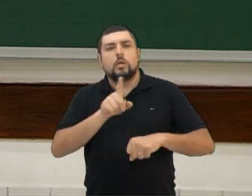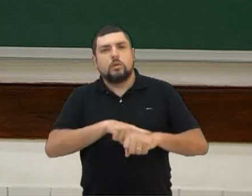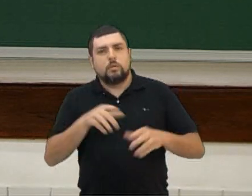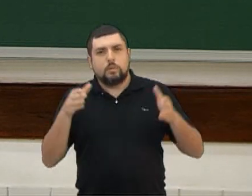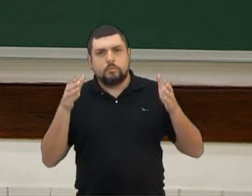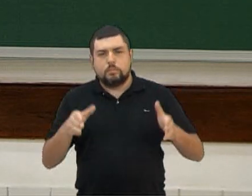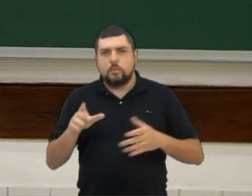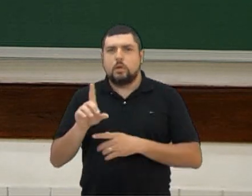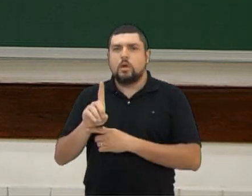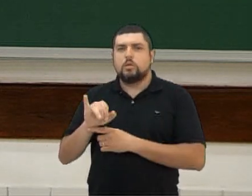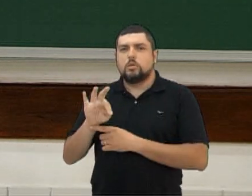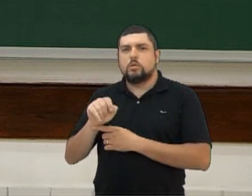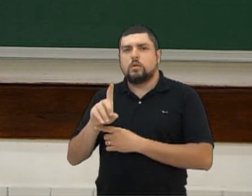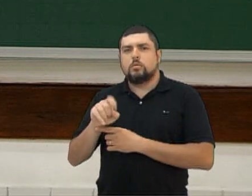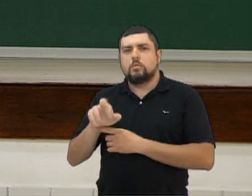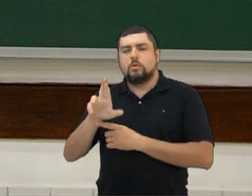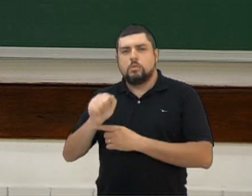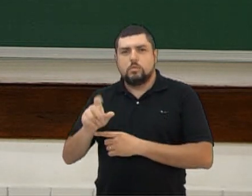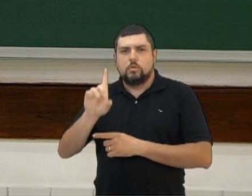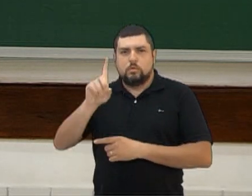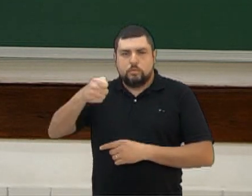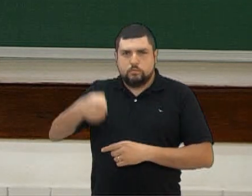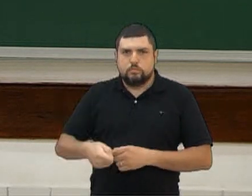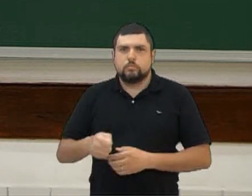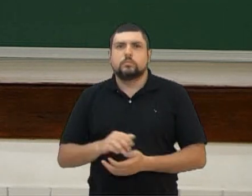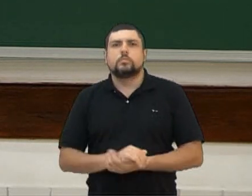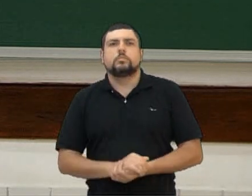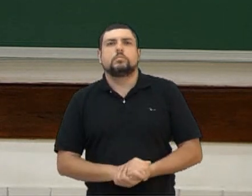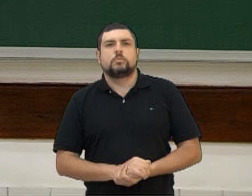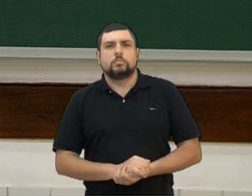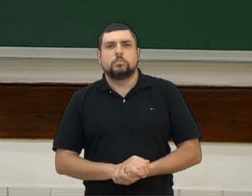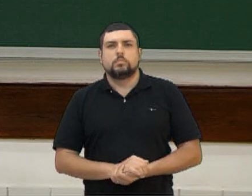Importante que vocês anotem isso lá no caderno de vocês.